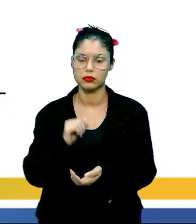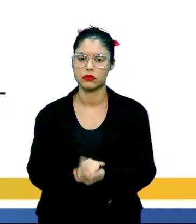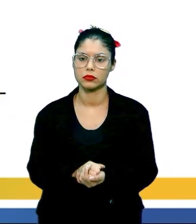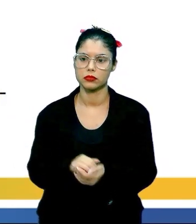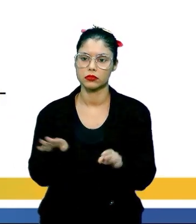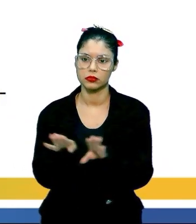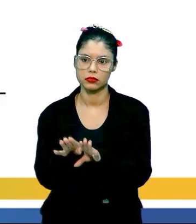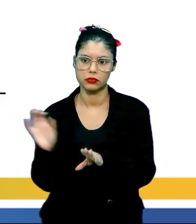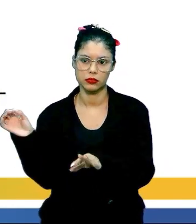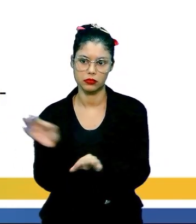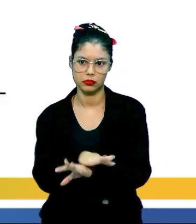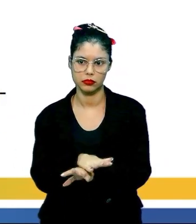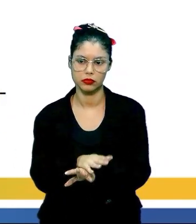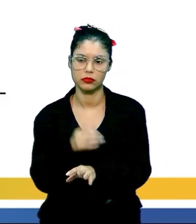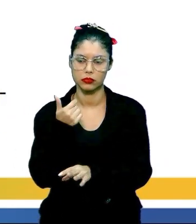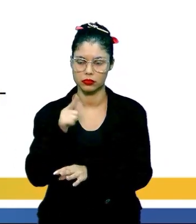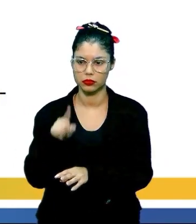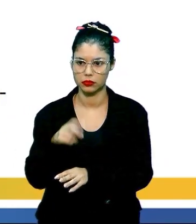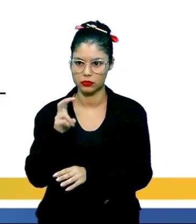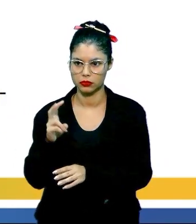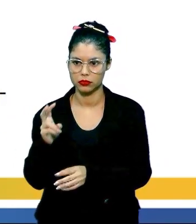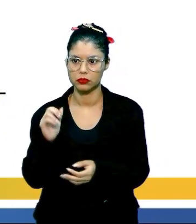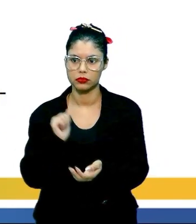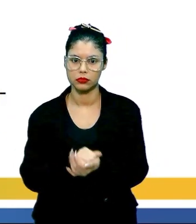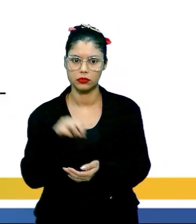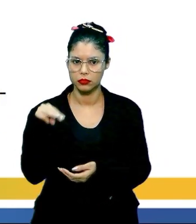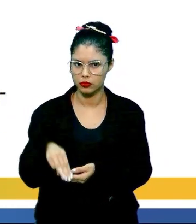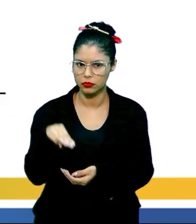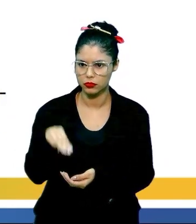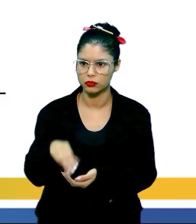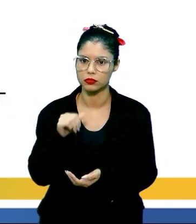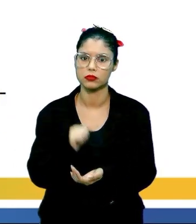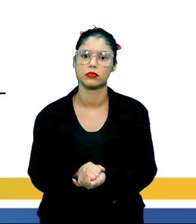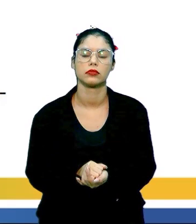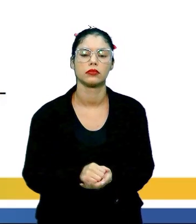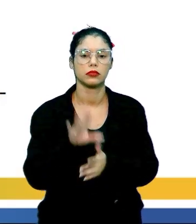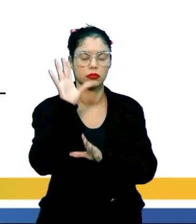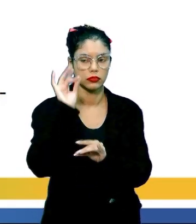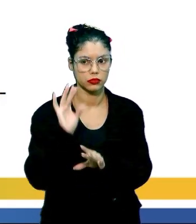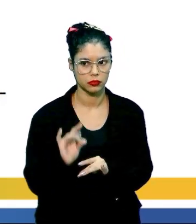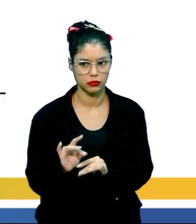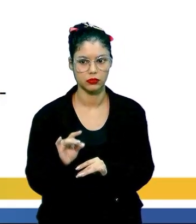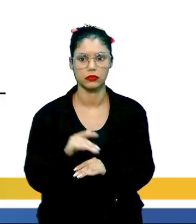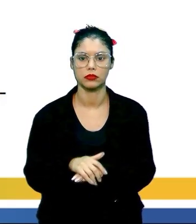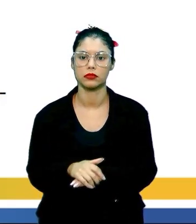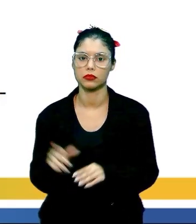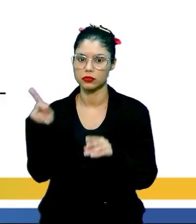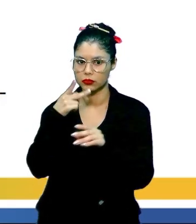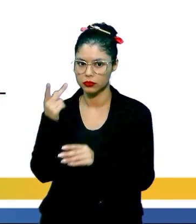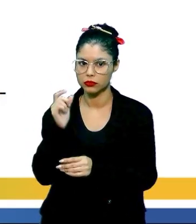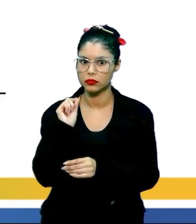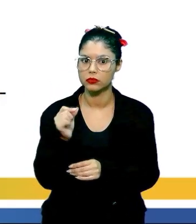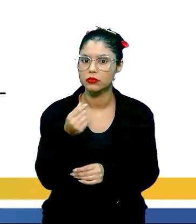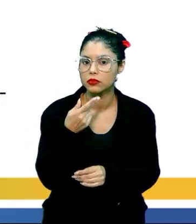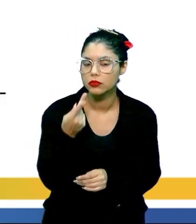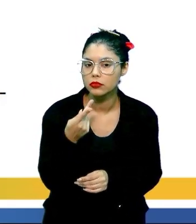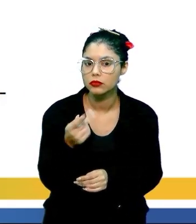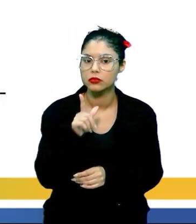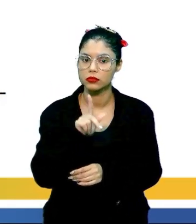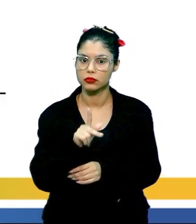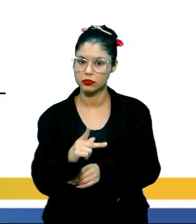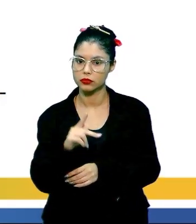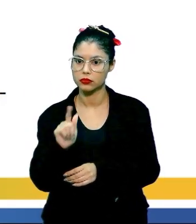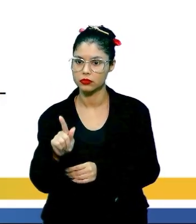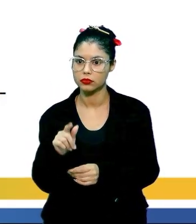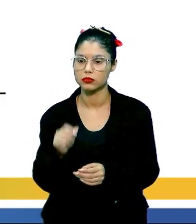GPM e é capaz de bombear 2,5 galões por minuto. Então, o enunciado aqui está falando que é uma PG,